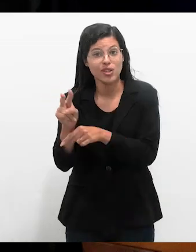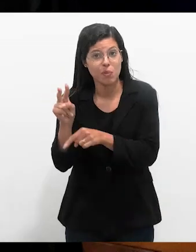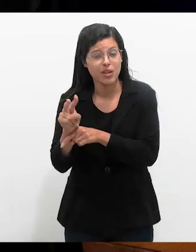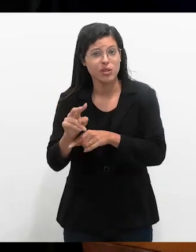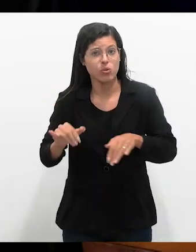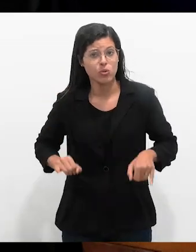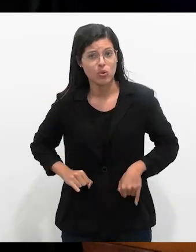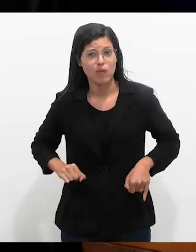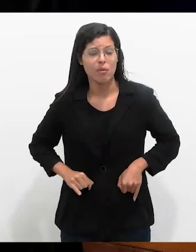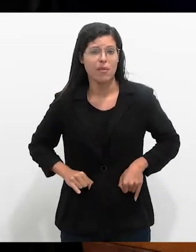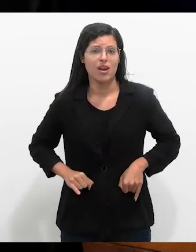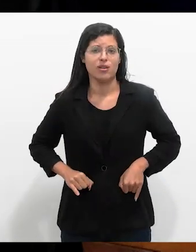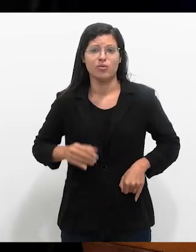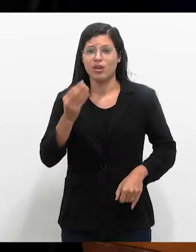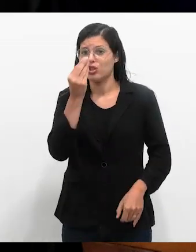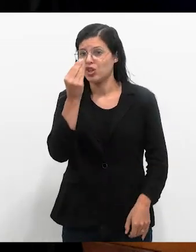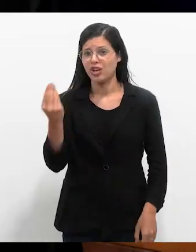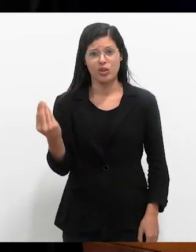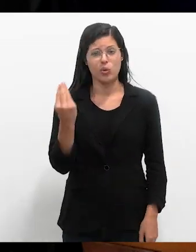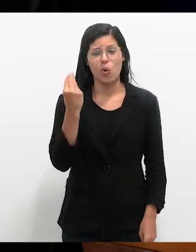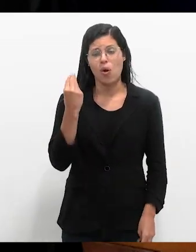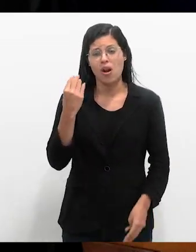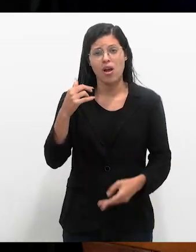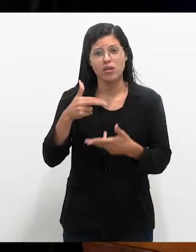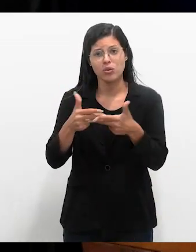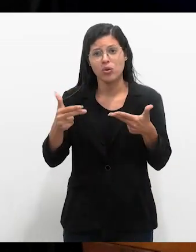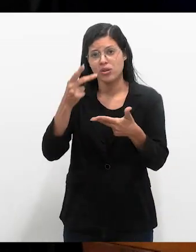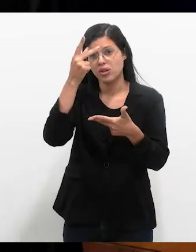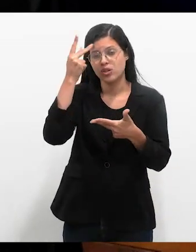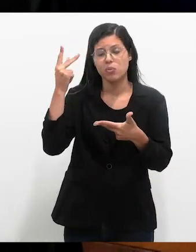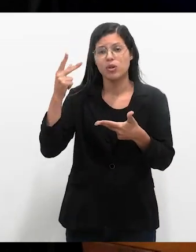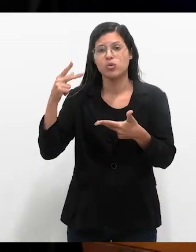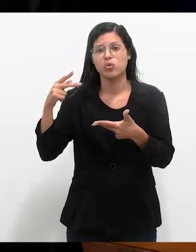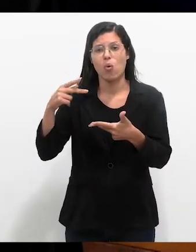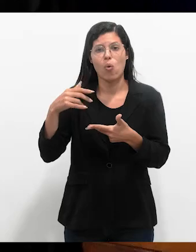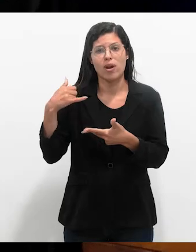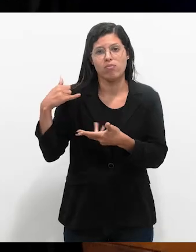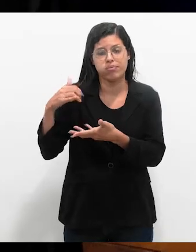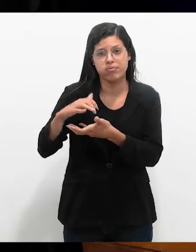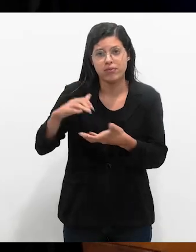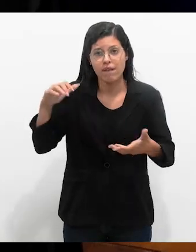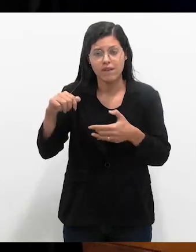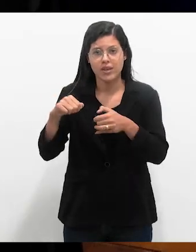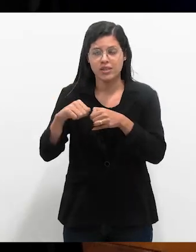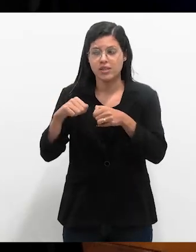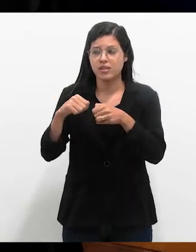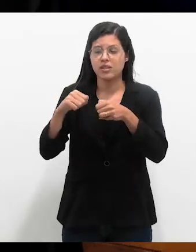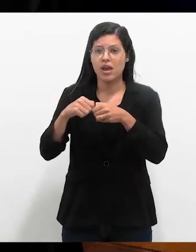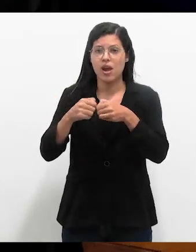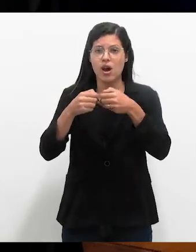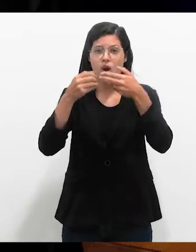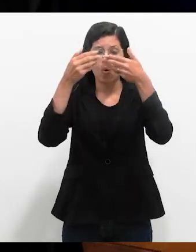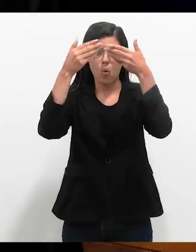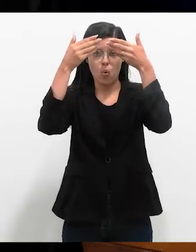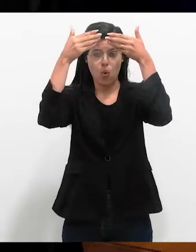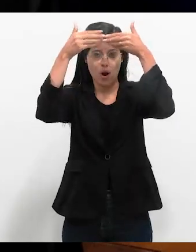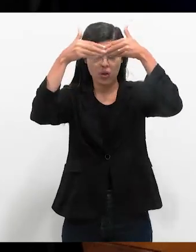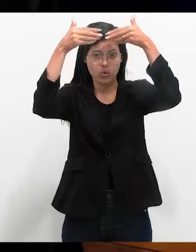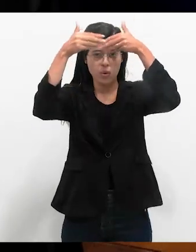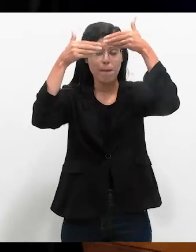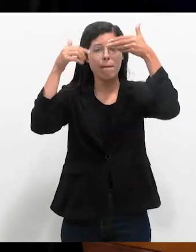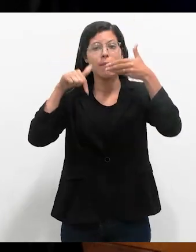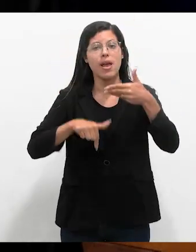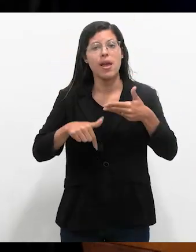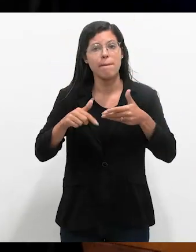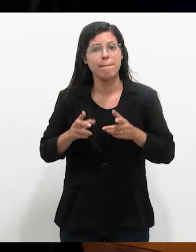gente deixa para trás o que os nossos mais velhos fizeram com o candomblé, por exemplo, que conseguiram manter o nome dos orixás, a história dos